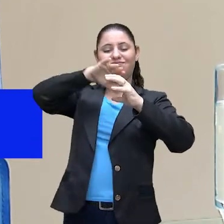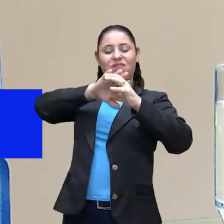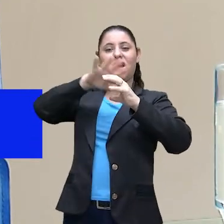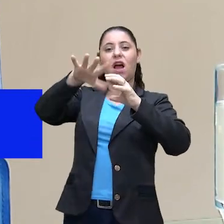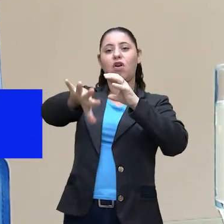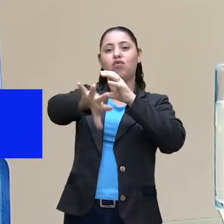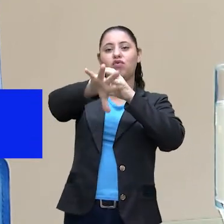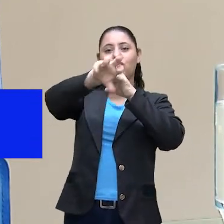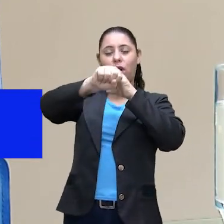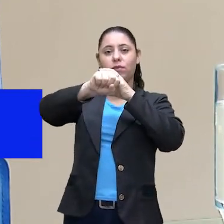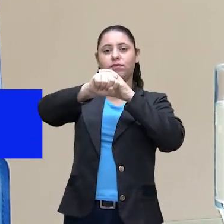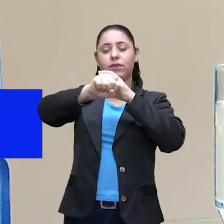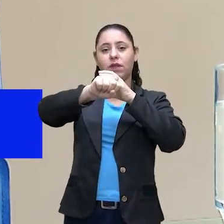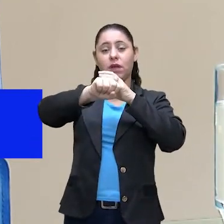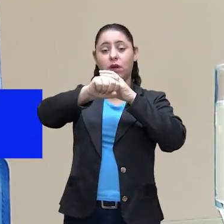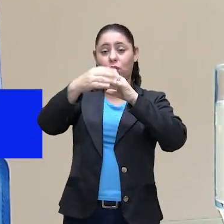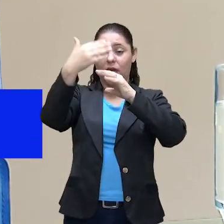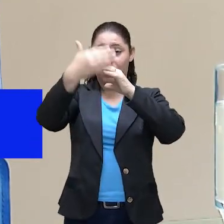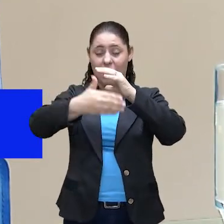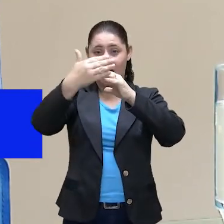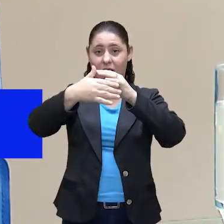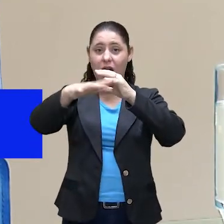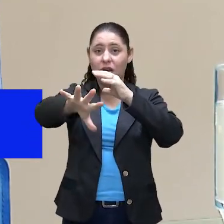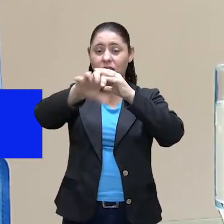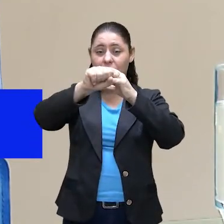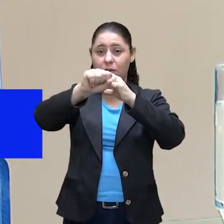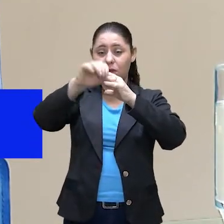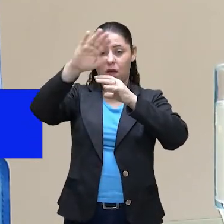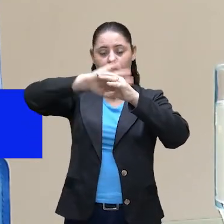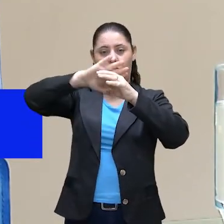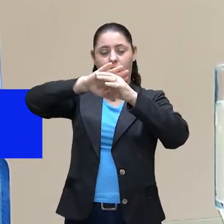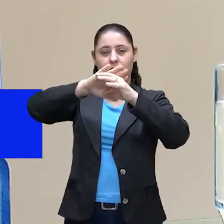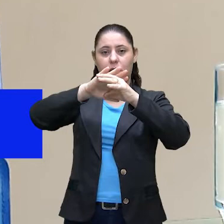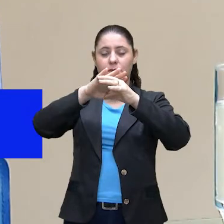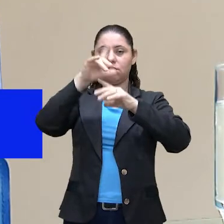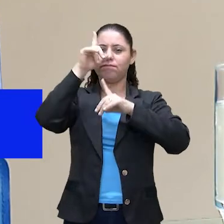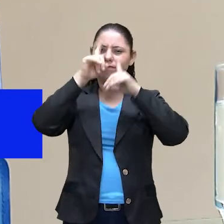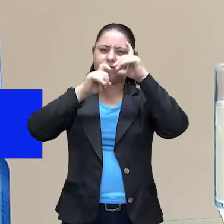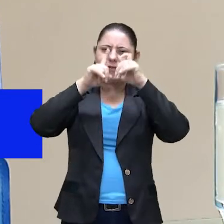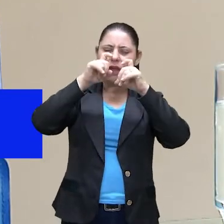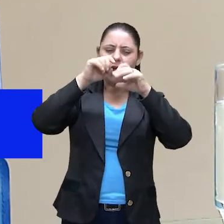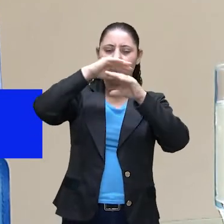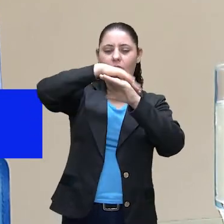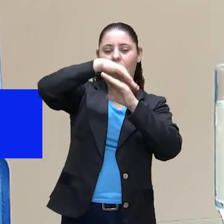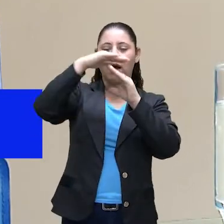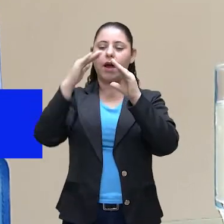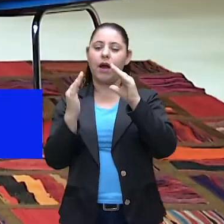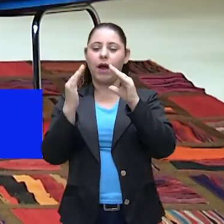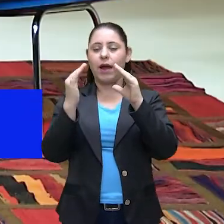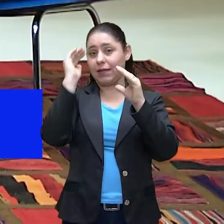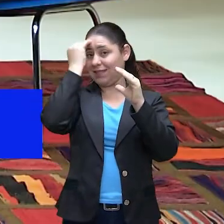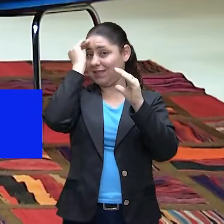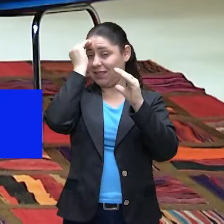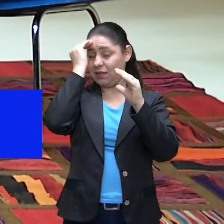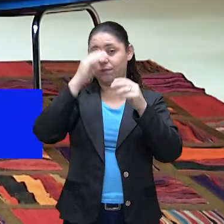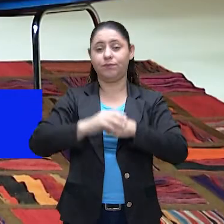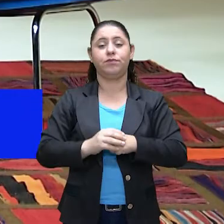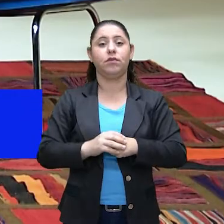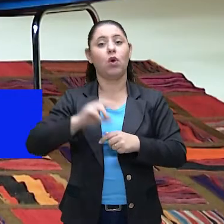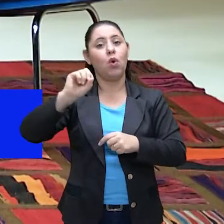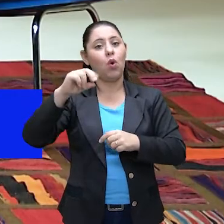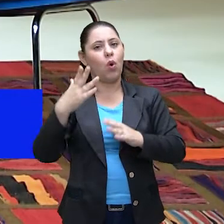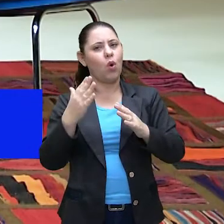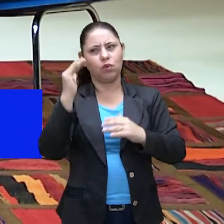com a captação e as posteriores com a expressão e as intermediárias com a compreensão. Então, ou